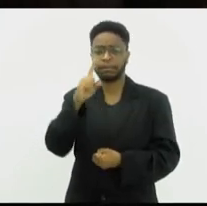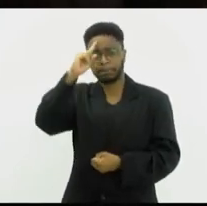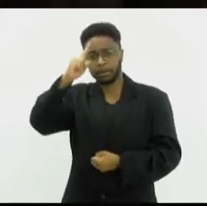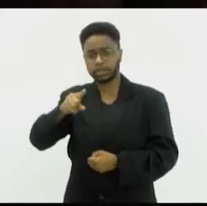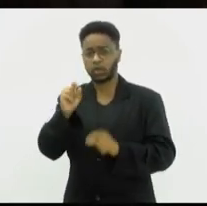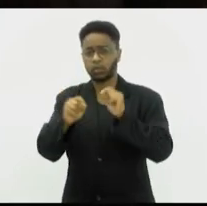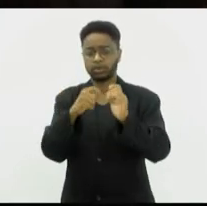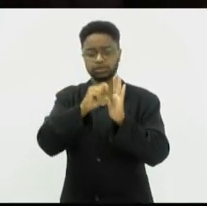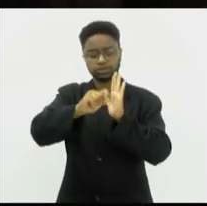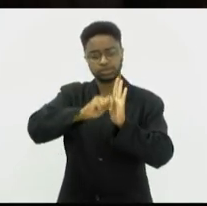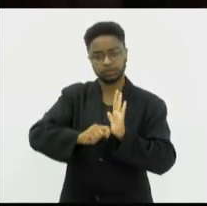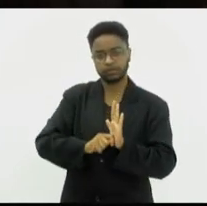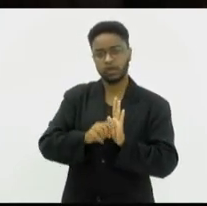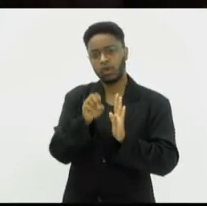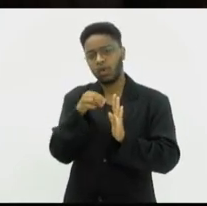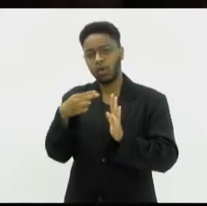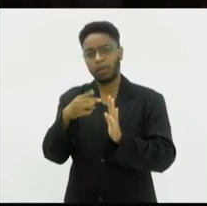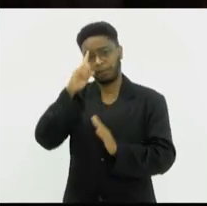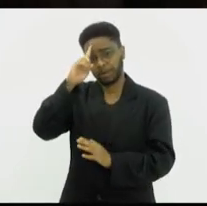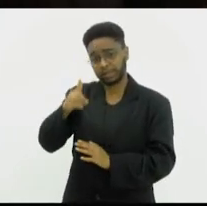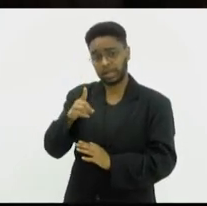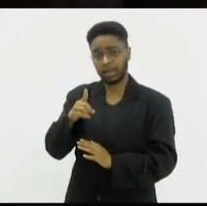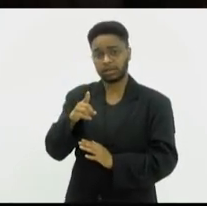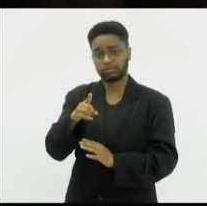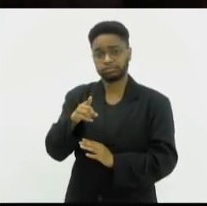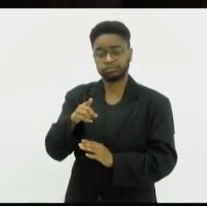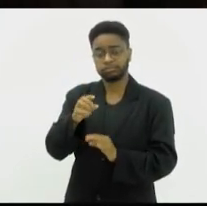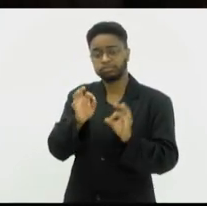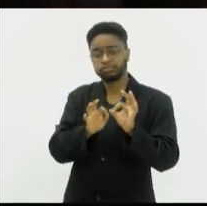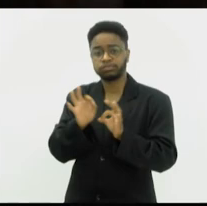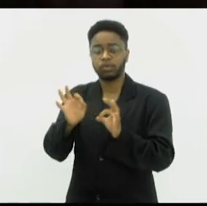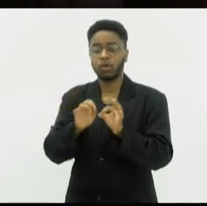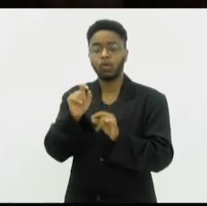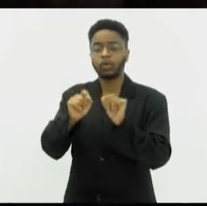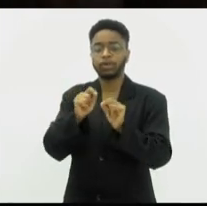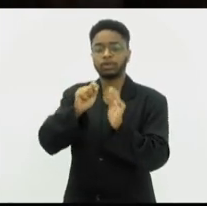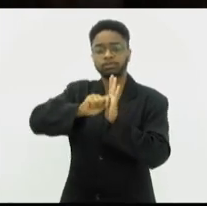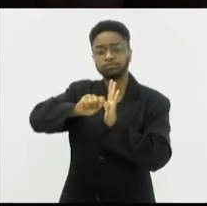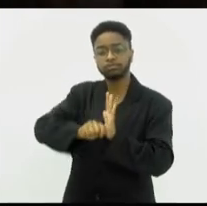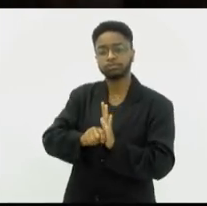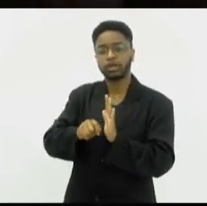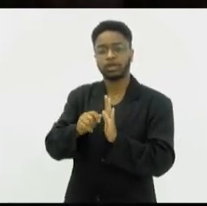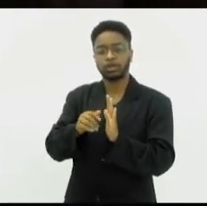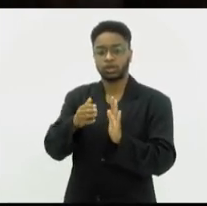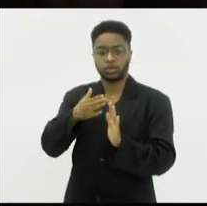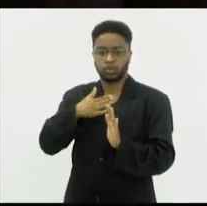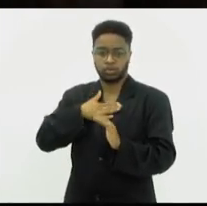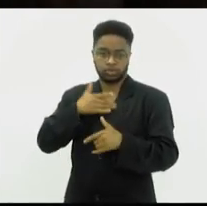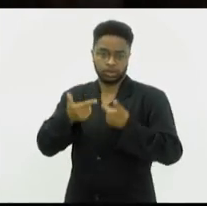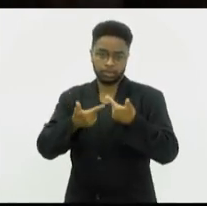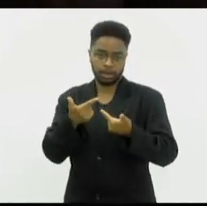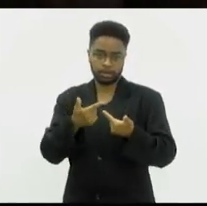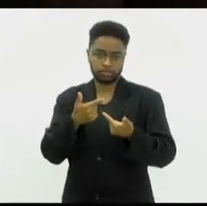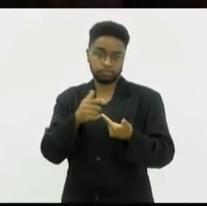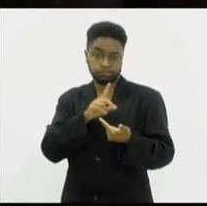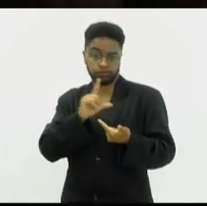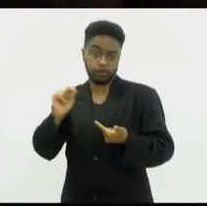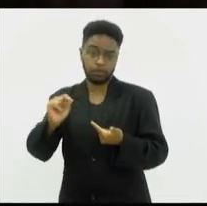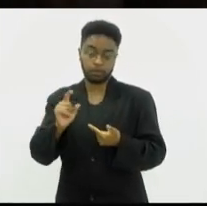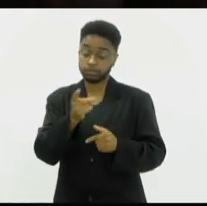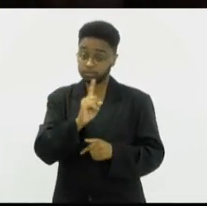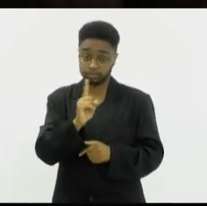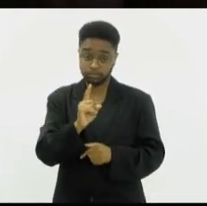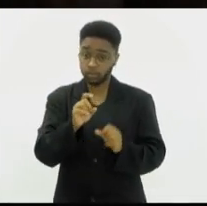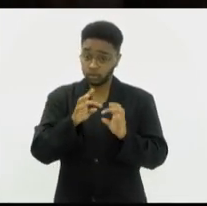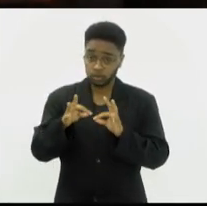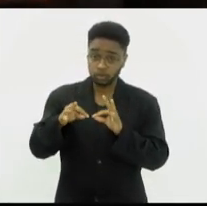escrever ou vou falar no meu veículo. E viraria as costas e ir embora. Não. Todos